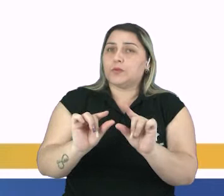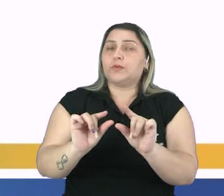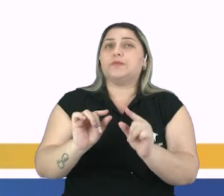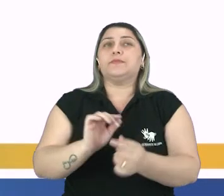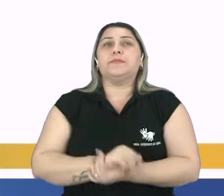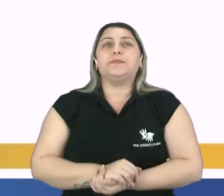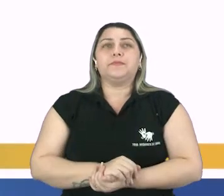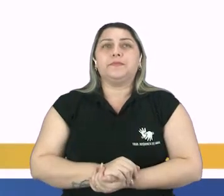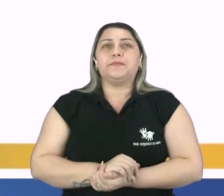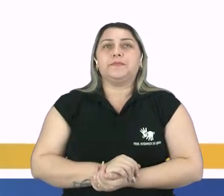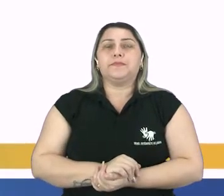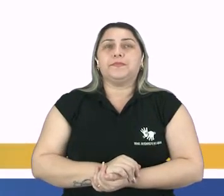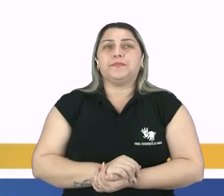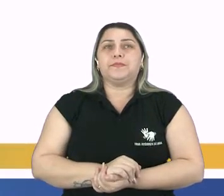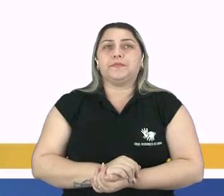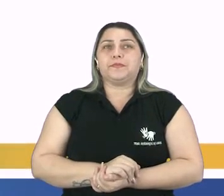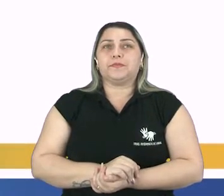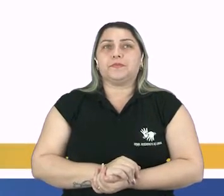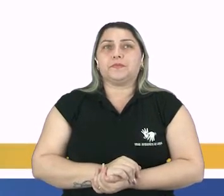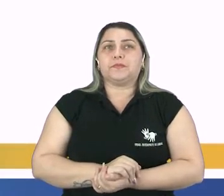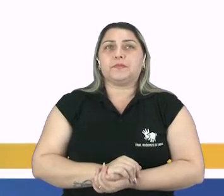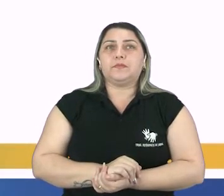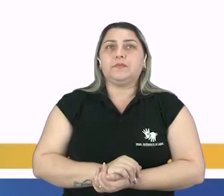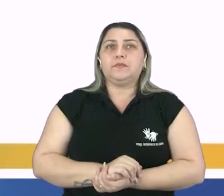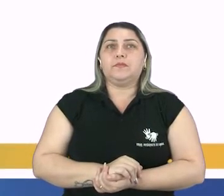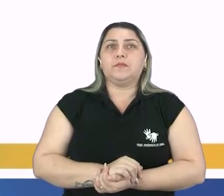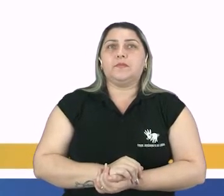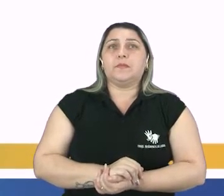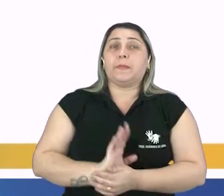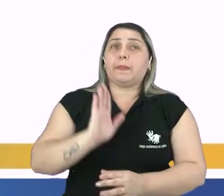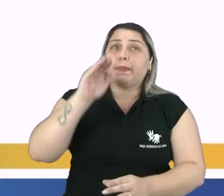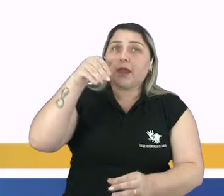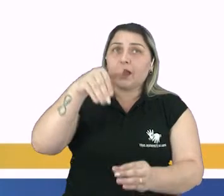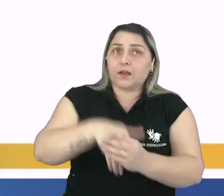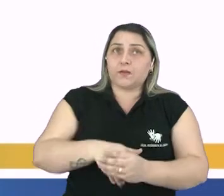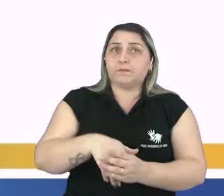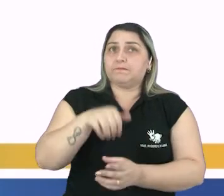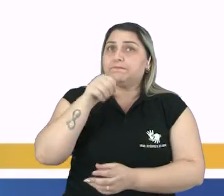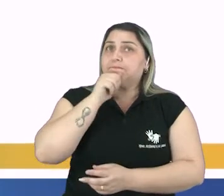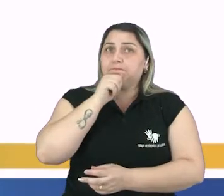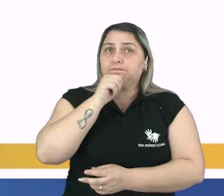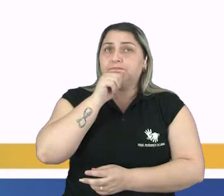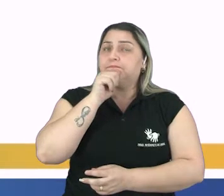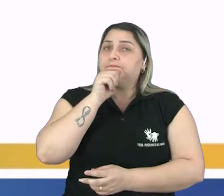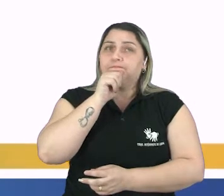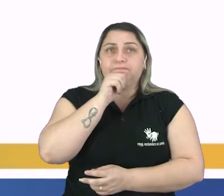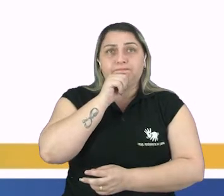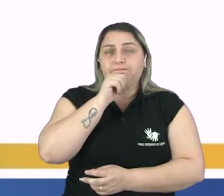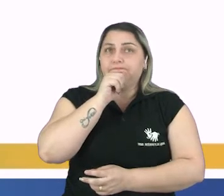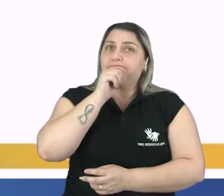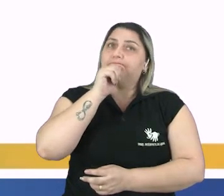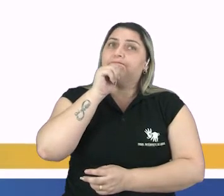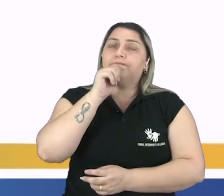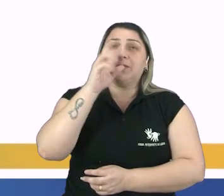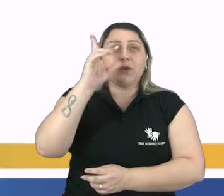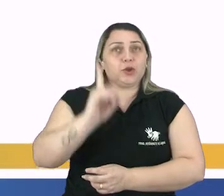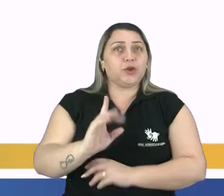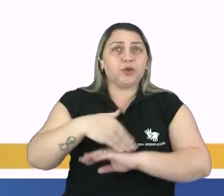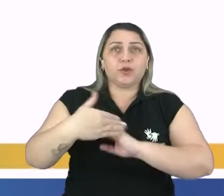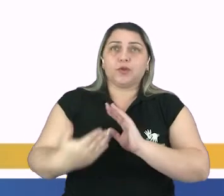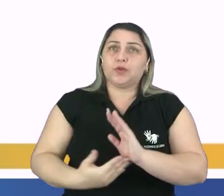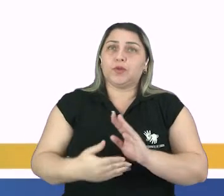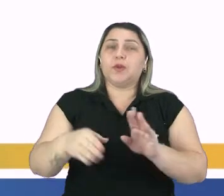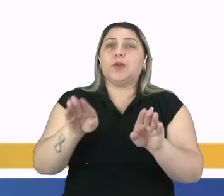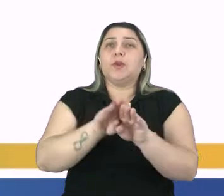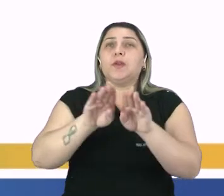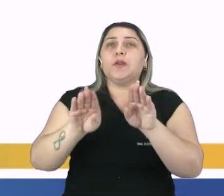esse poder se concentrava nas mãos de poucos. O voto ainda não era direito de todos.